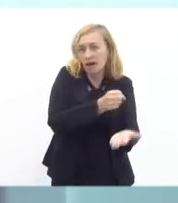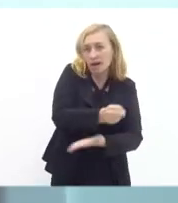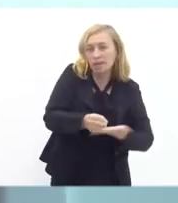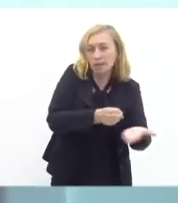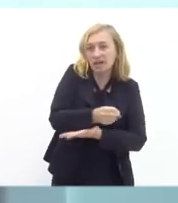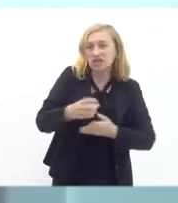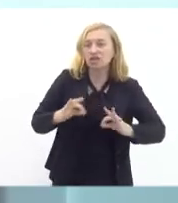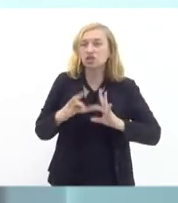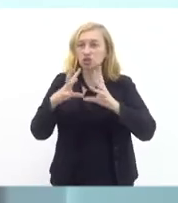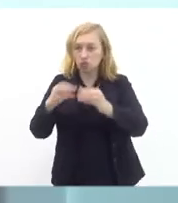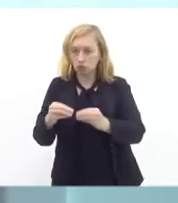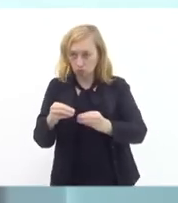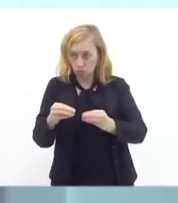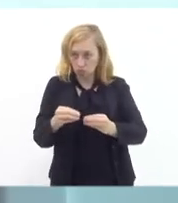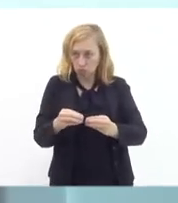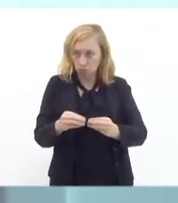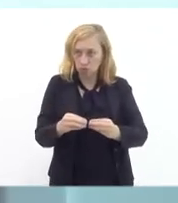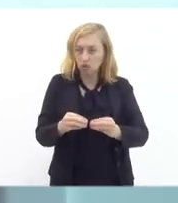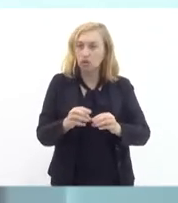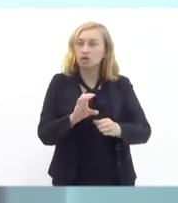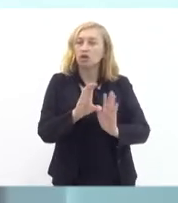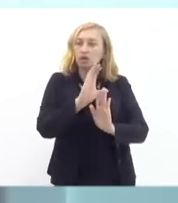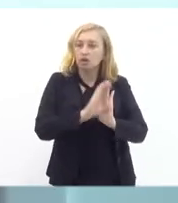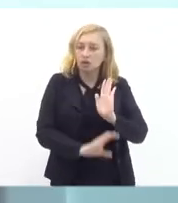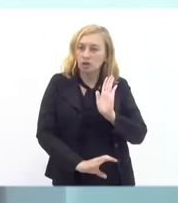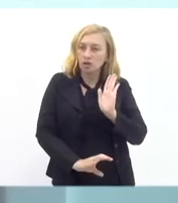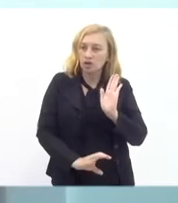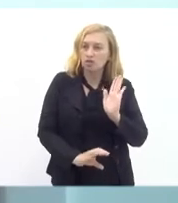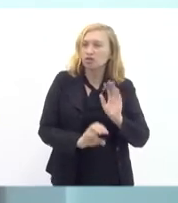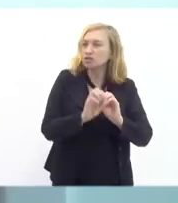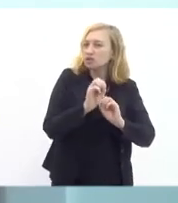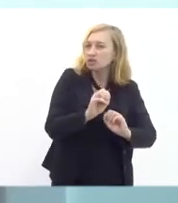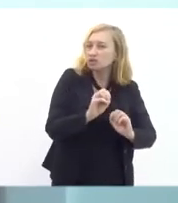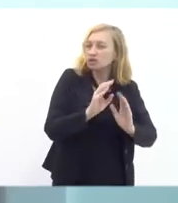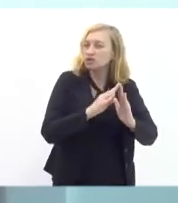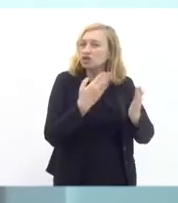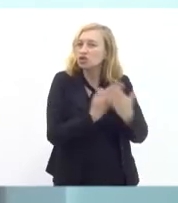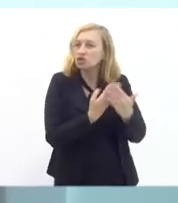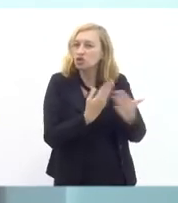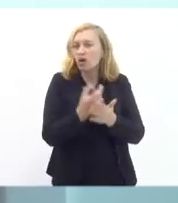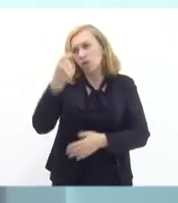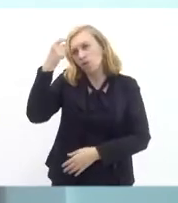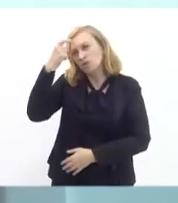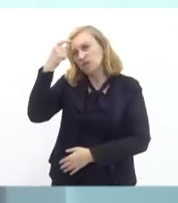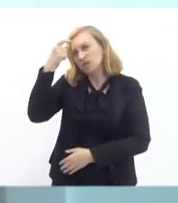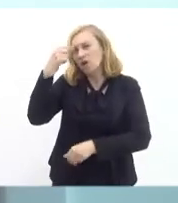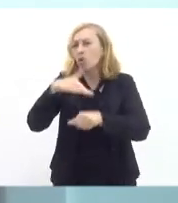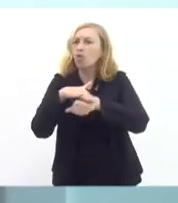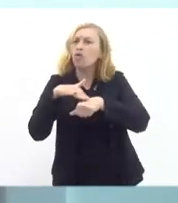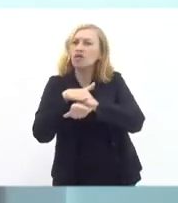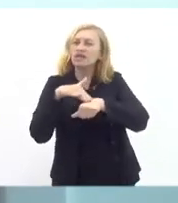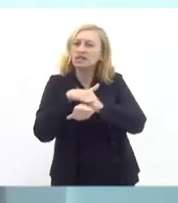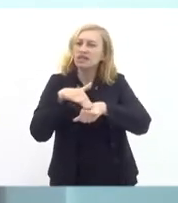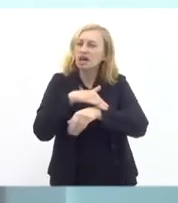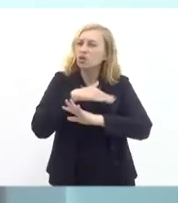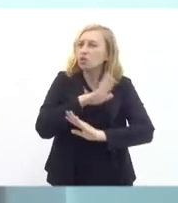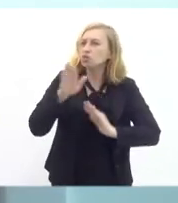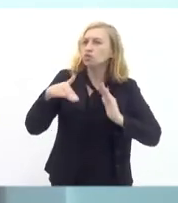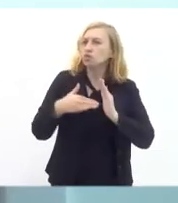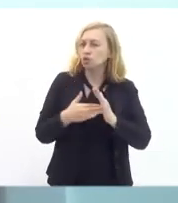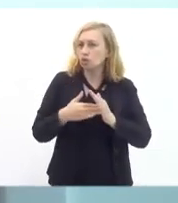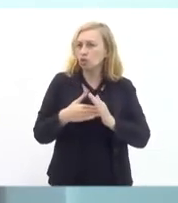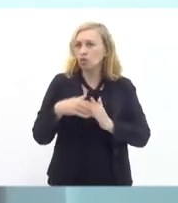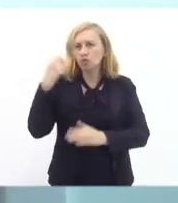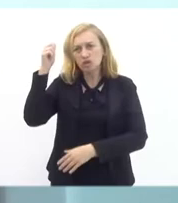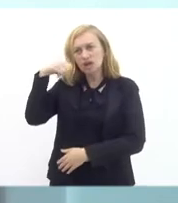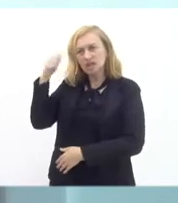trabalhar isso, colocar isso no currículo escolar, deputado, colocar essa parte de conscientização, conversar com todos os